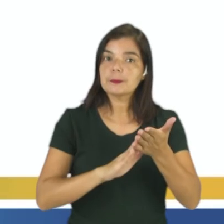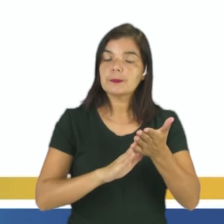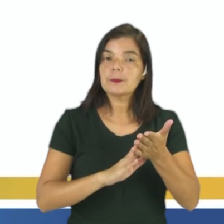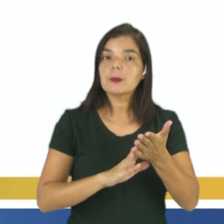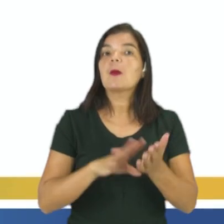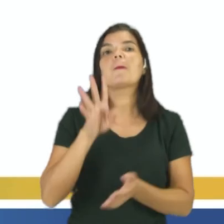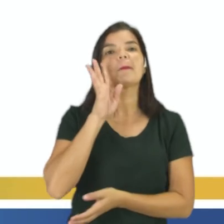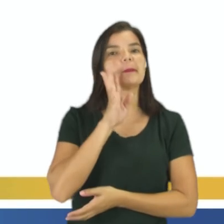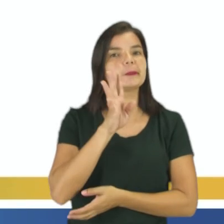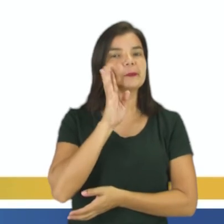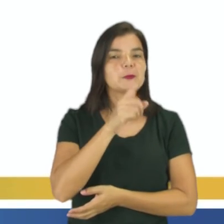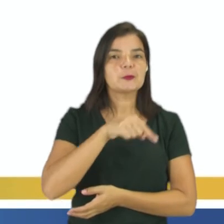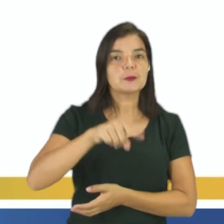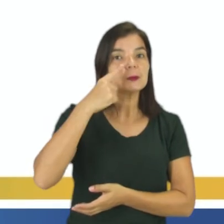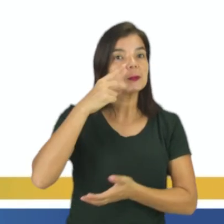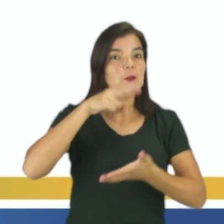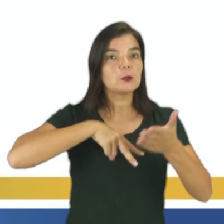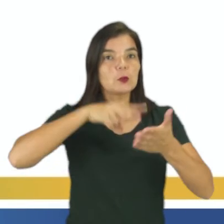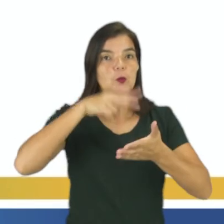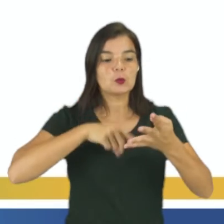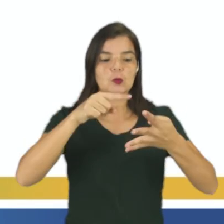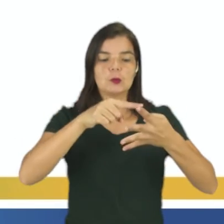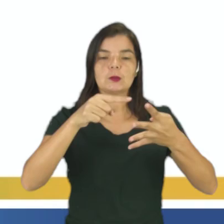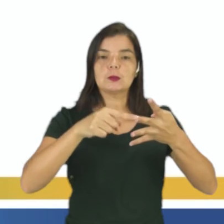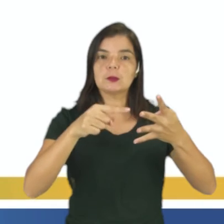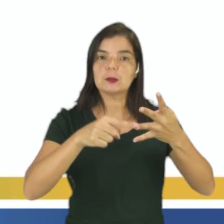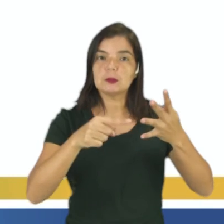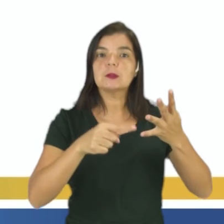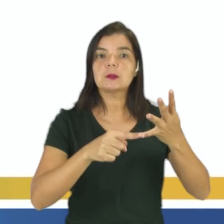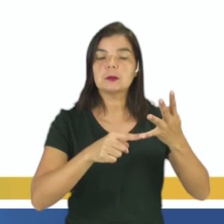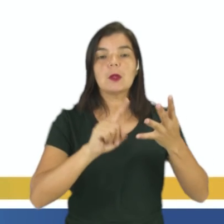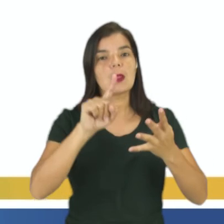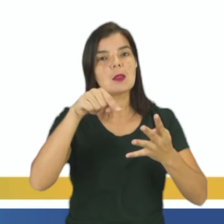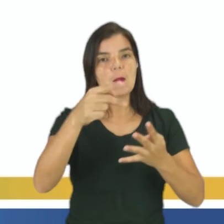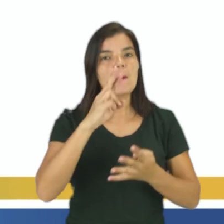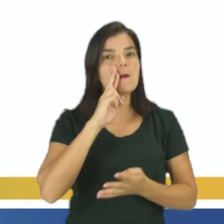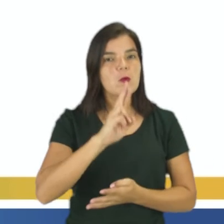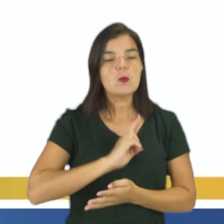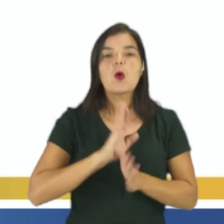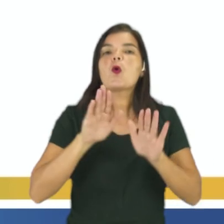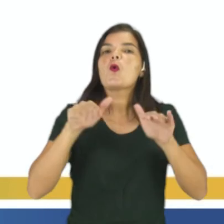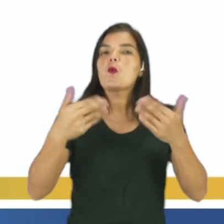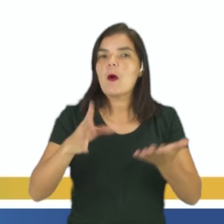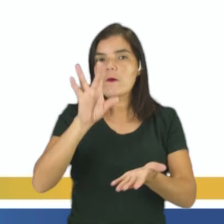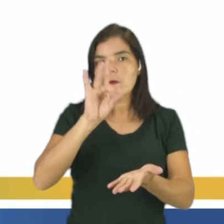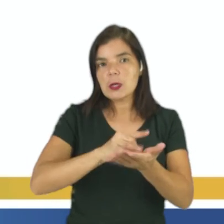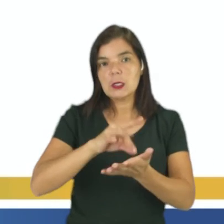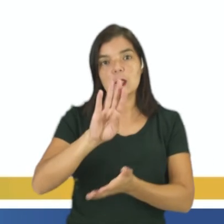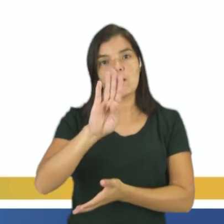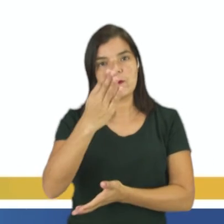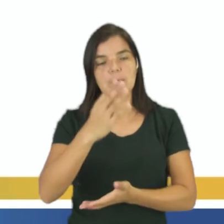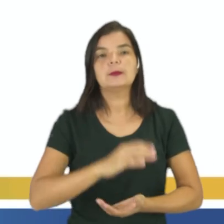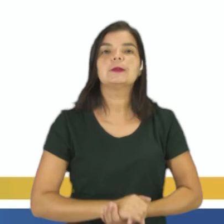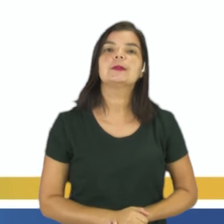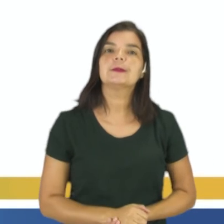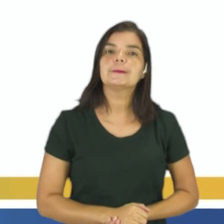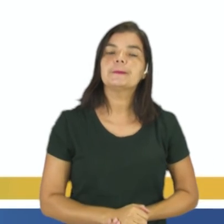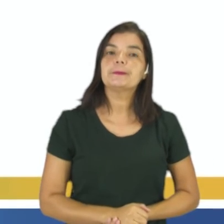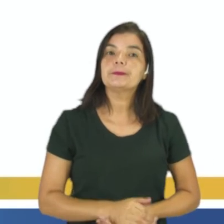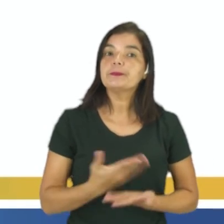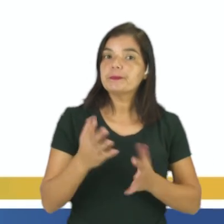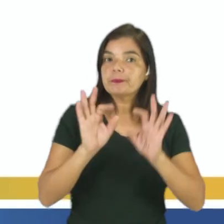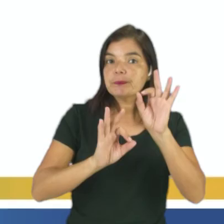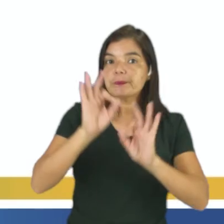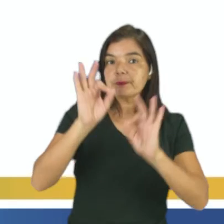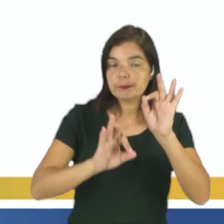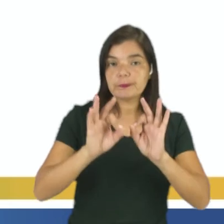é bem interessante. Você vai ler essas 4 assertivas e depois me dizer quais delas são verdadeiras ou falsas. Então, ao